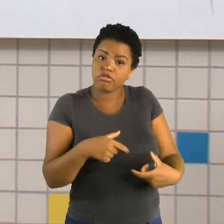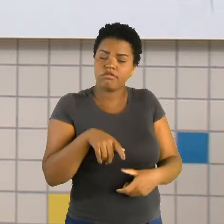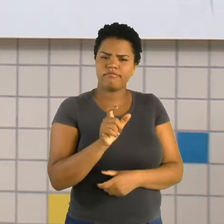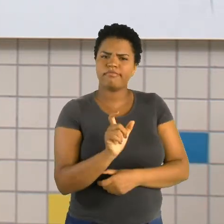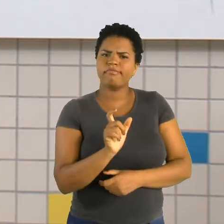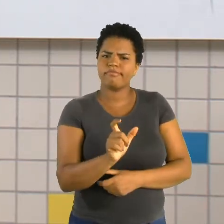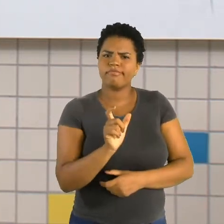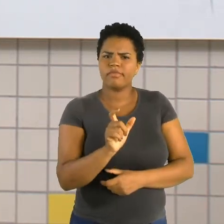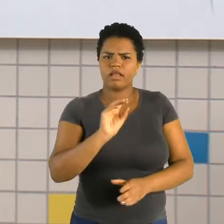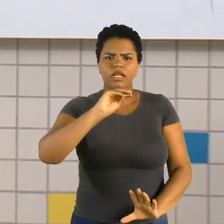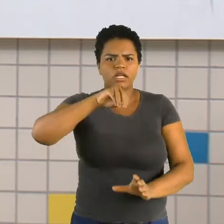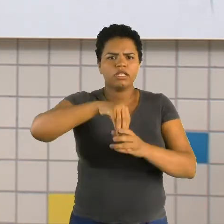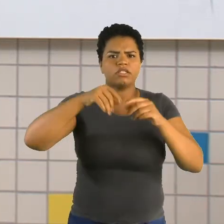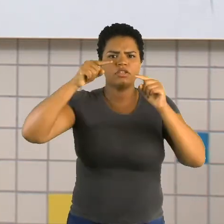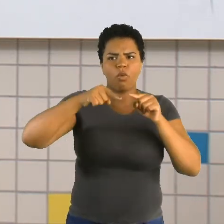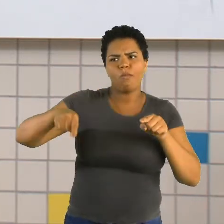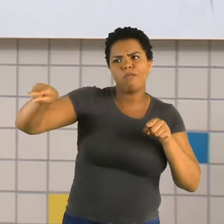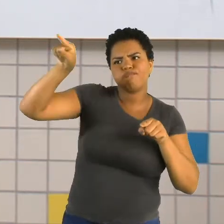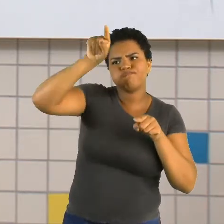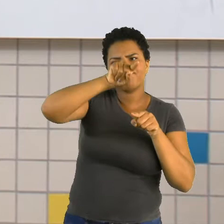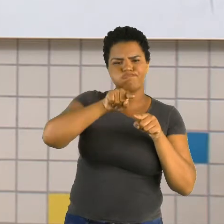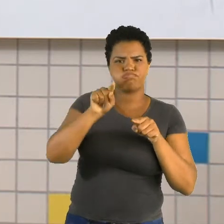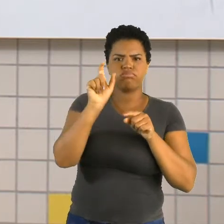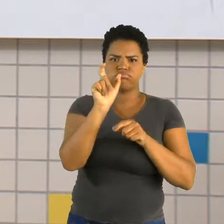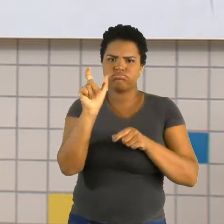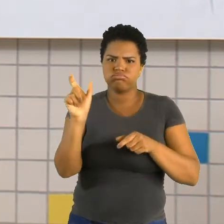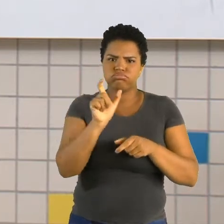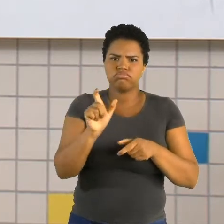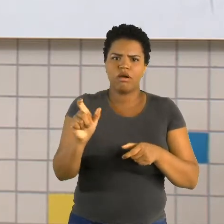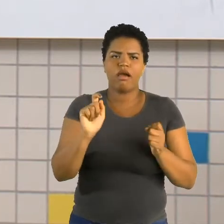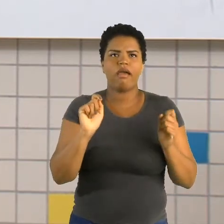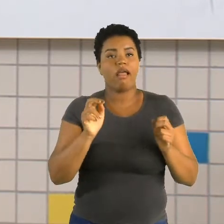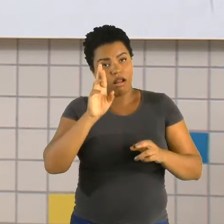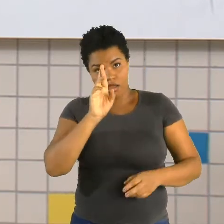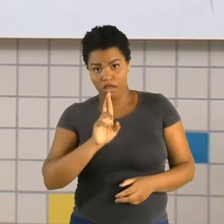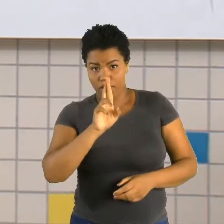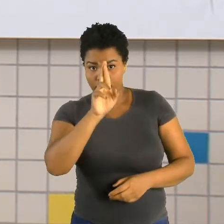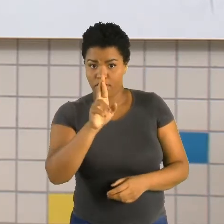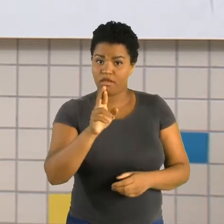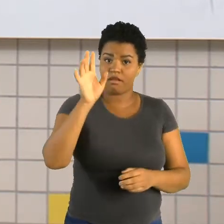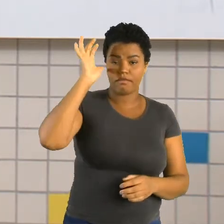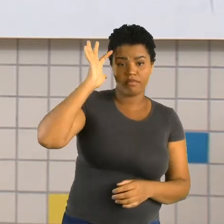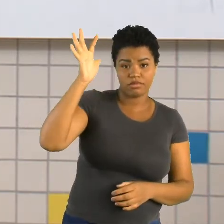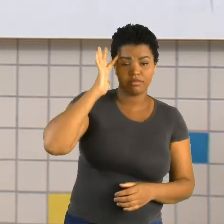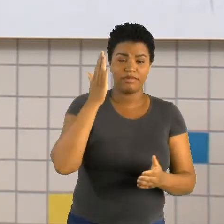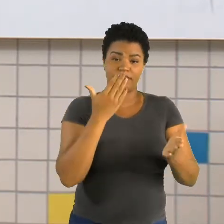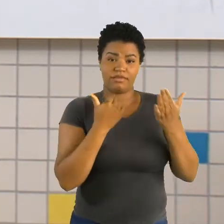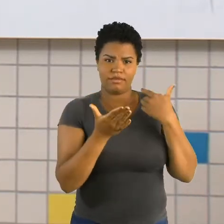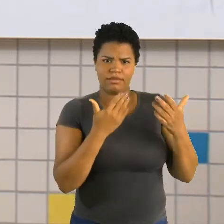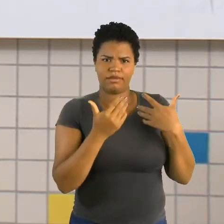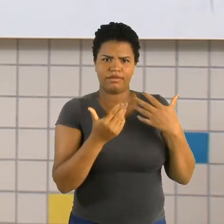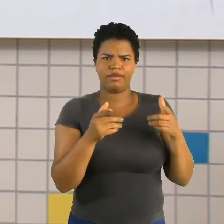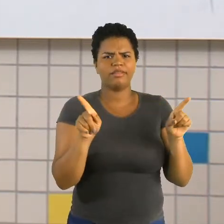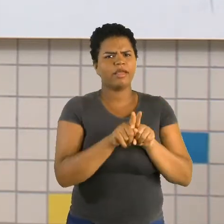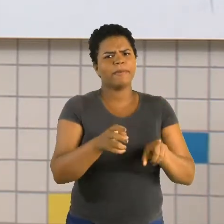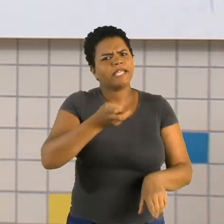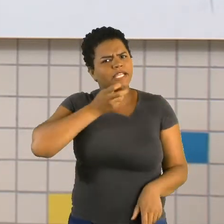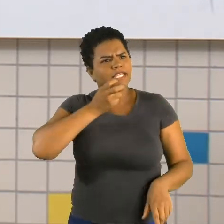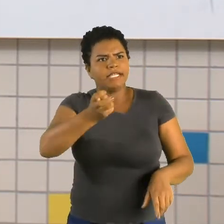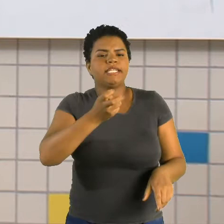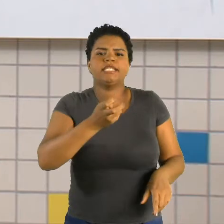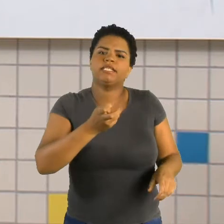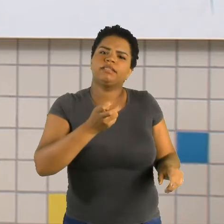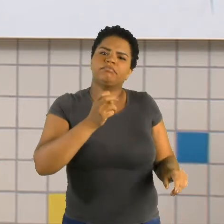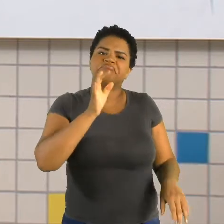são inseridas em balões que podem representar pensamento, diálogo e até mesmo grito, dependendo